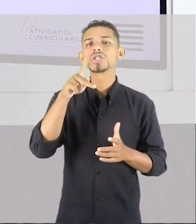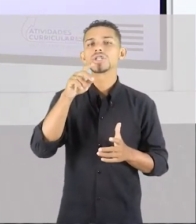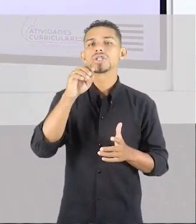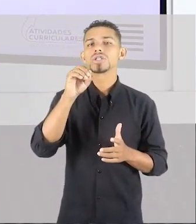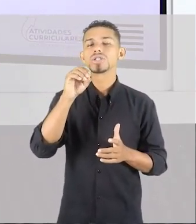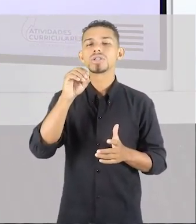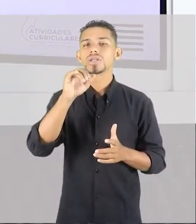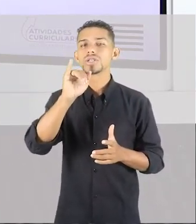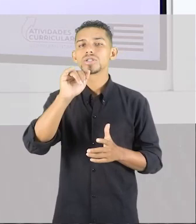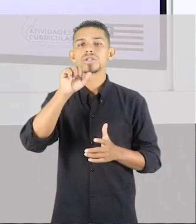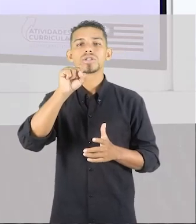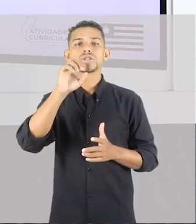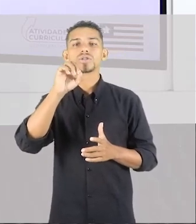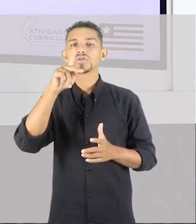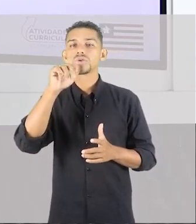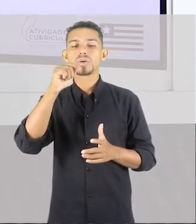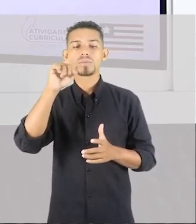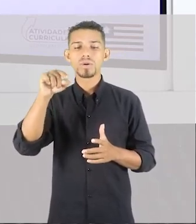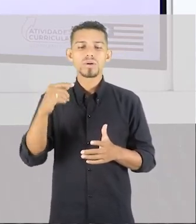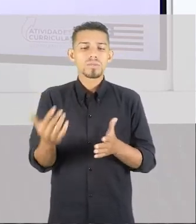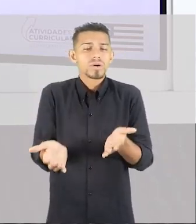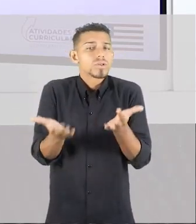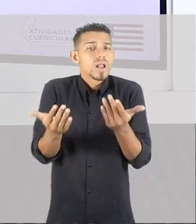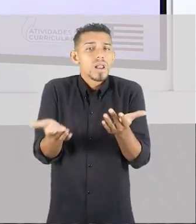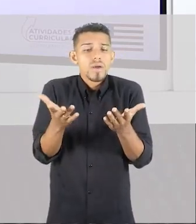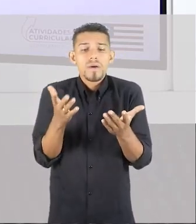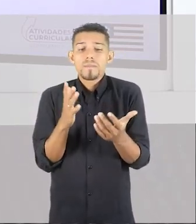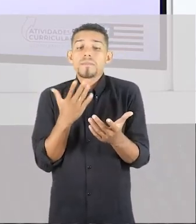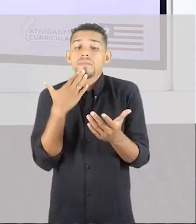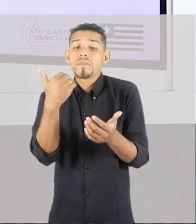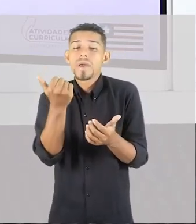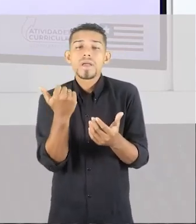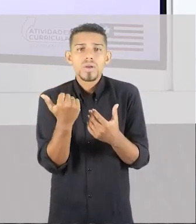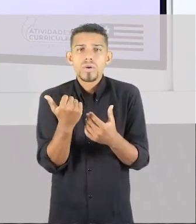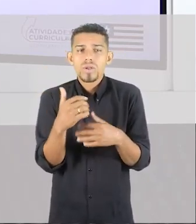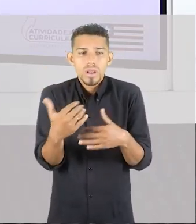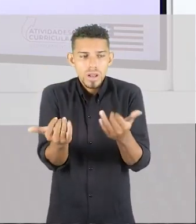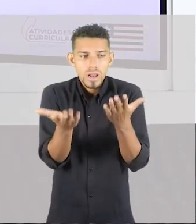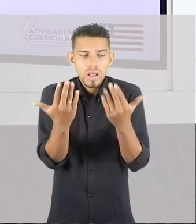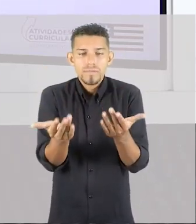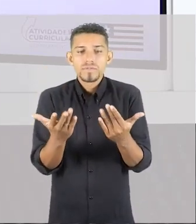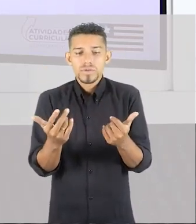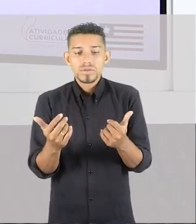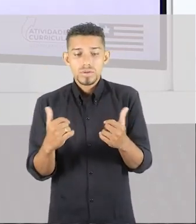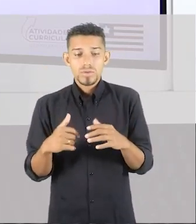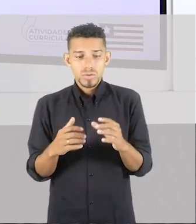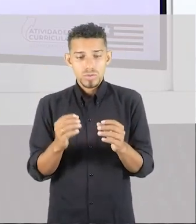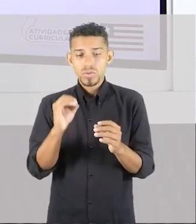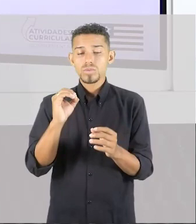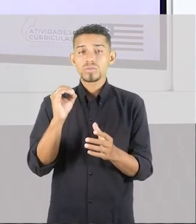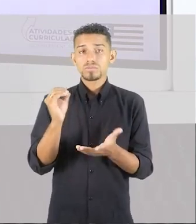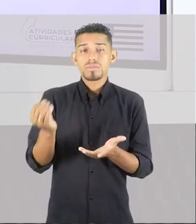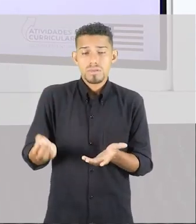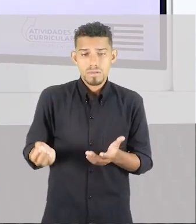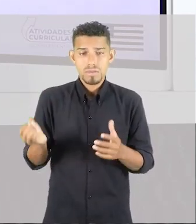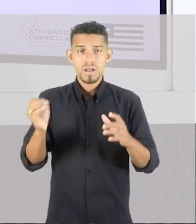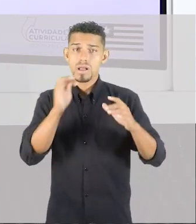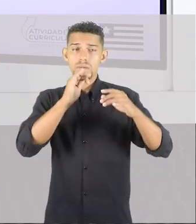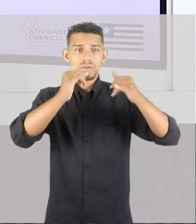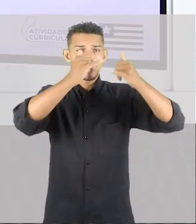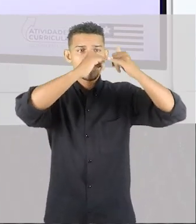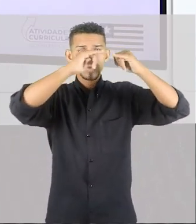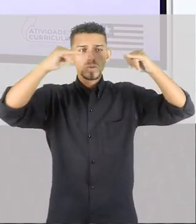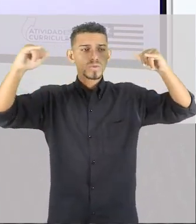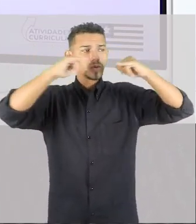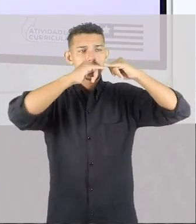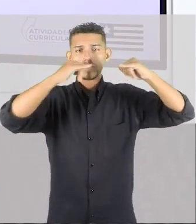que é muito leve, para ficar melhor de sofrer a ação da força magnética. E aí eu pego essa bolinha de isopor e lanço no campo